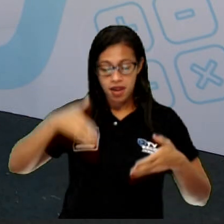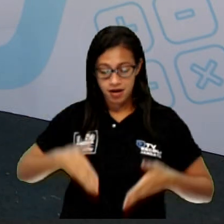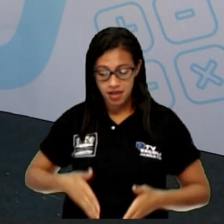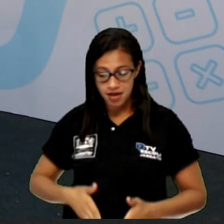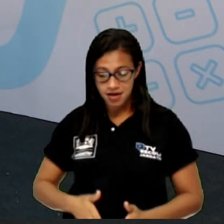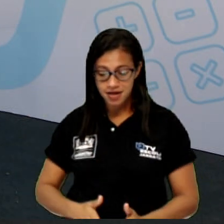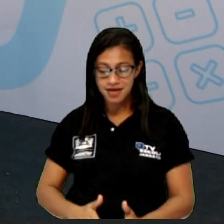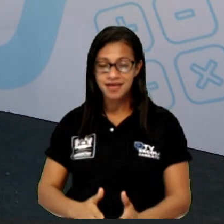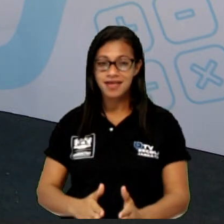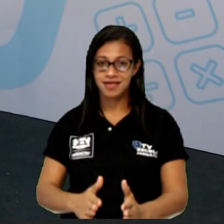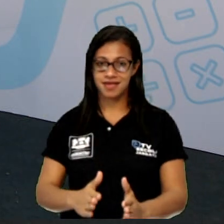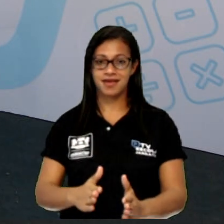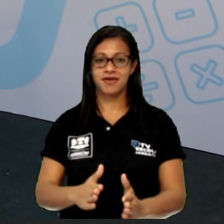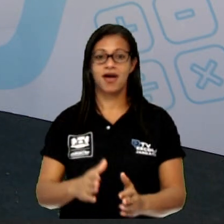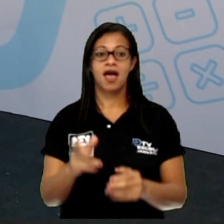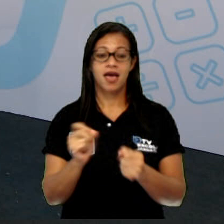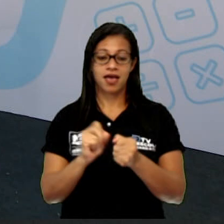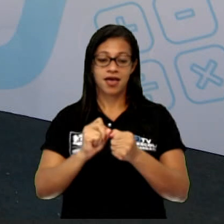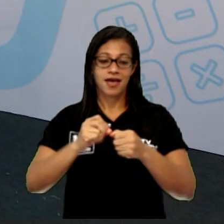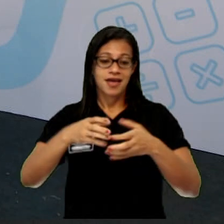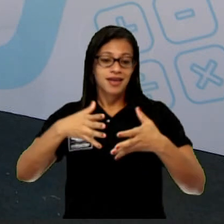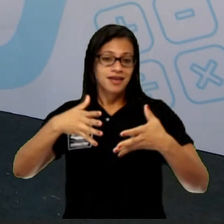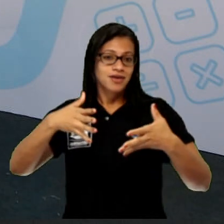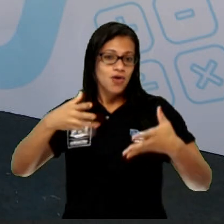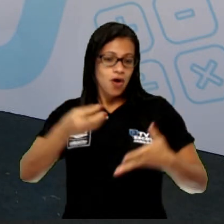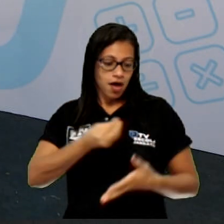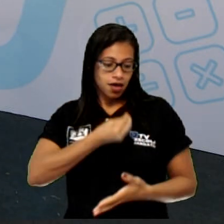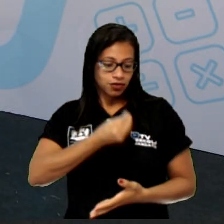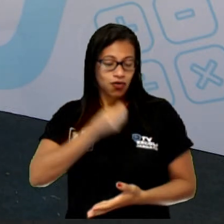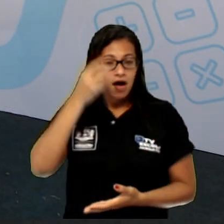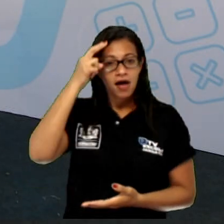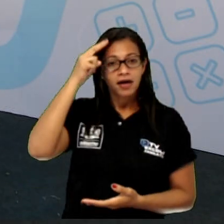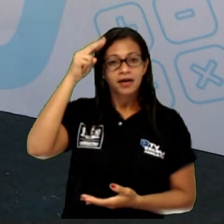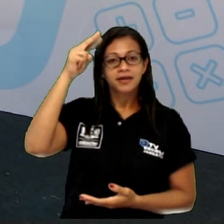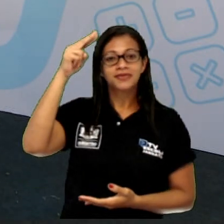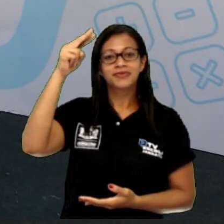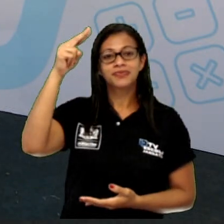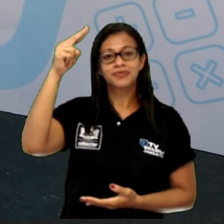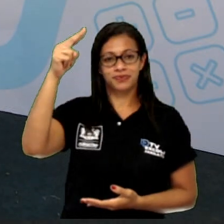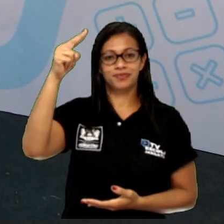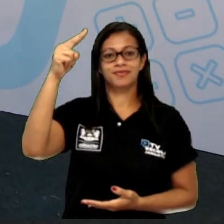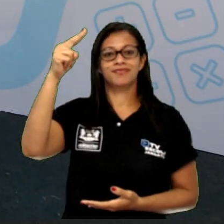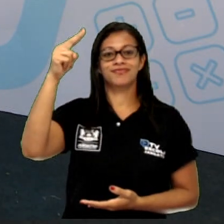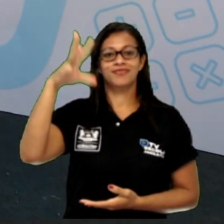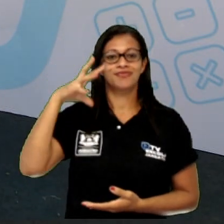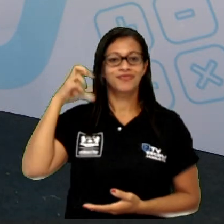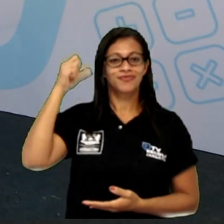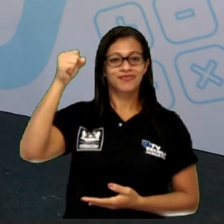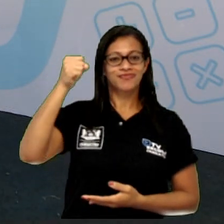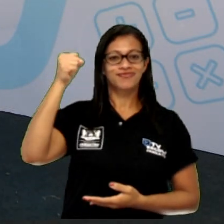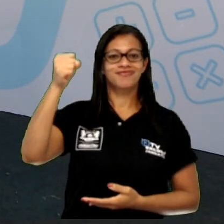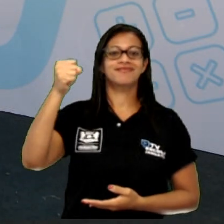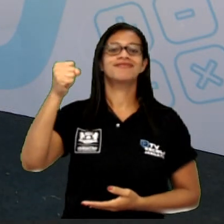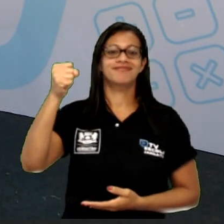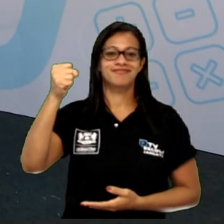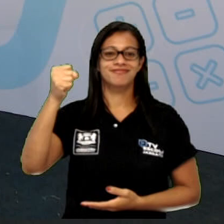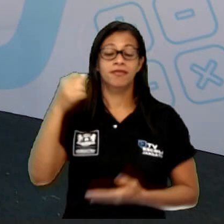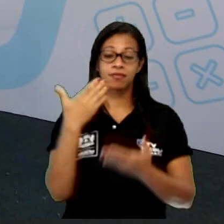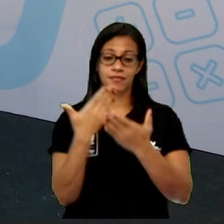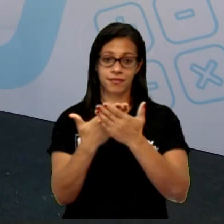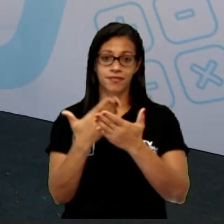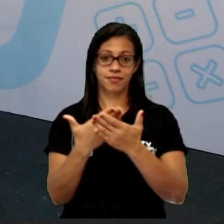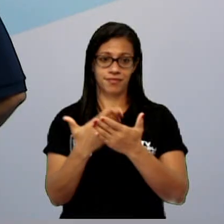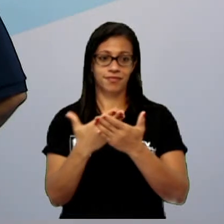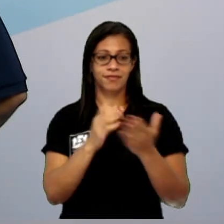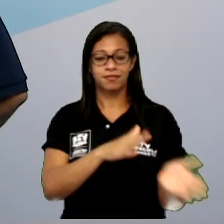muito complexa, uma história de conquista. Nós vamos estudar hoje a Era Napoleônica. Vamos